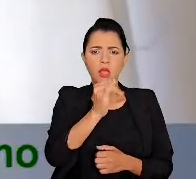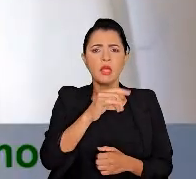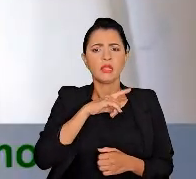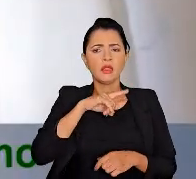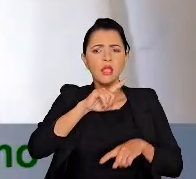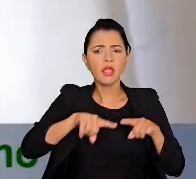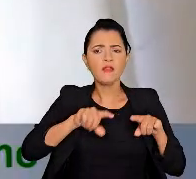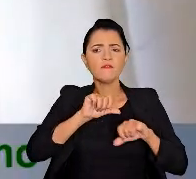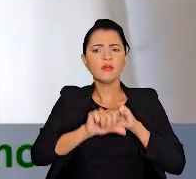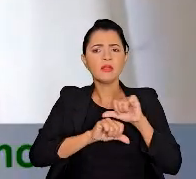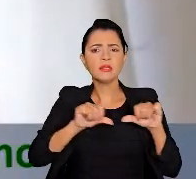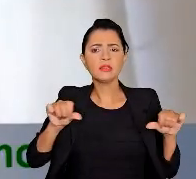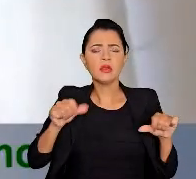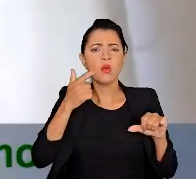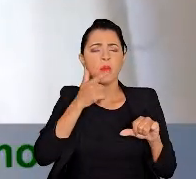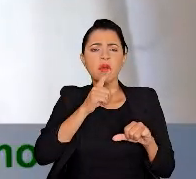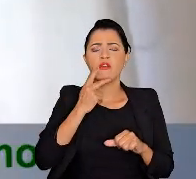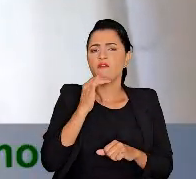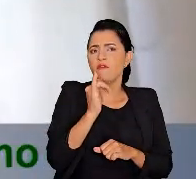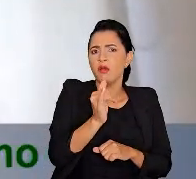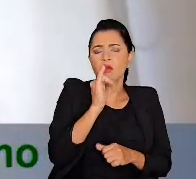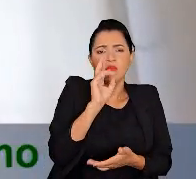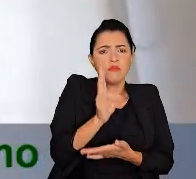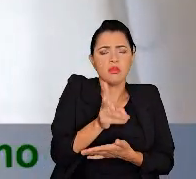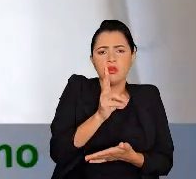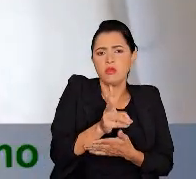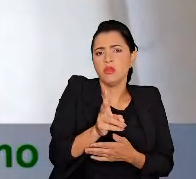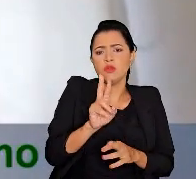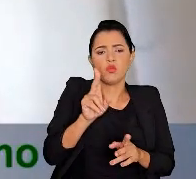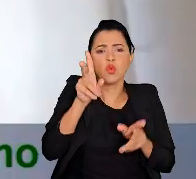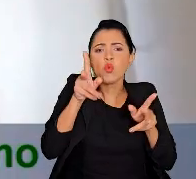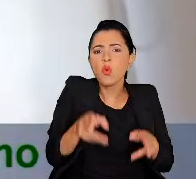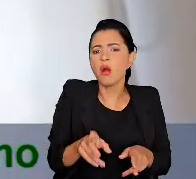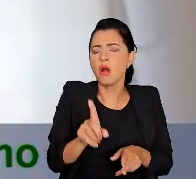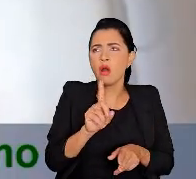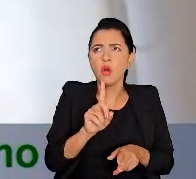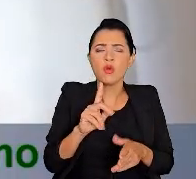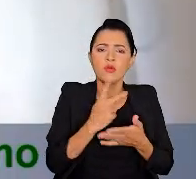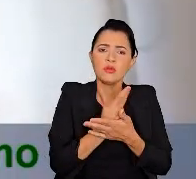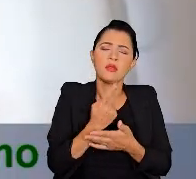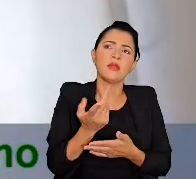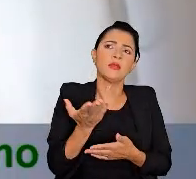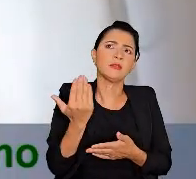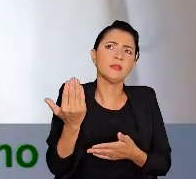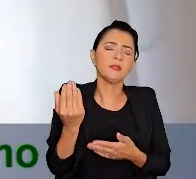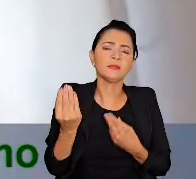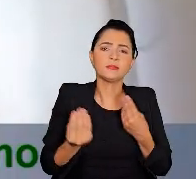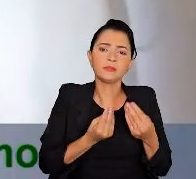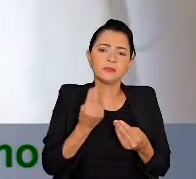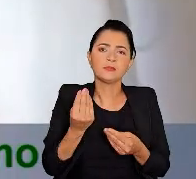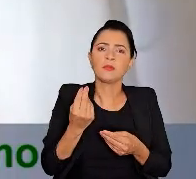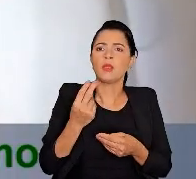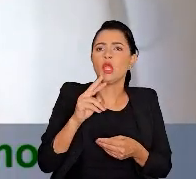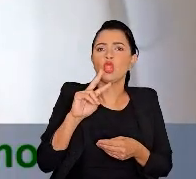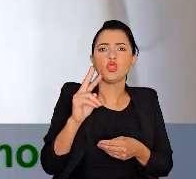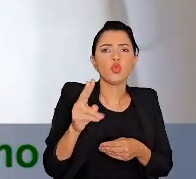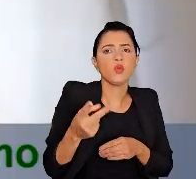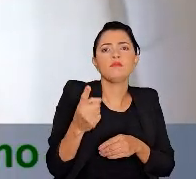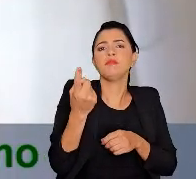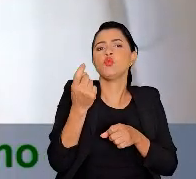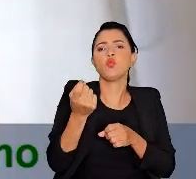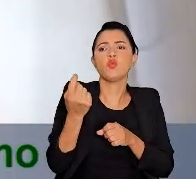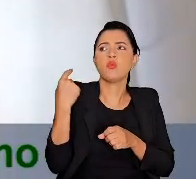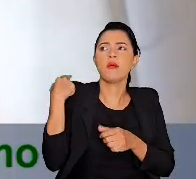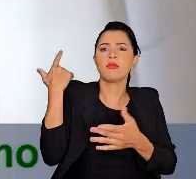não estamos falando de um mesmo fenômeno de 2 milênios para cá. Ele